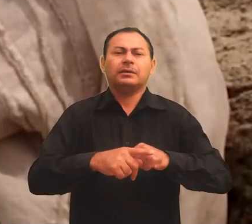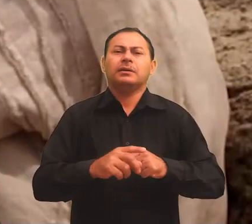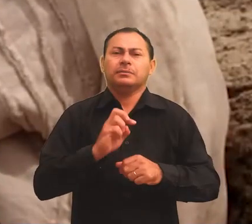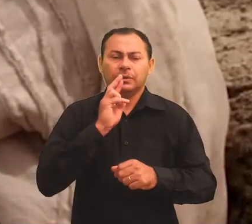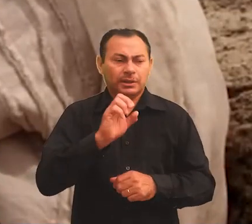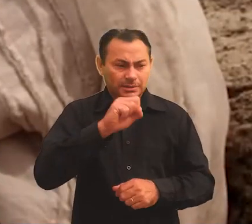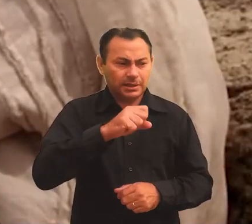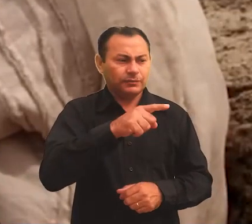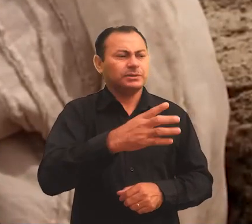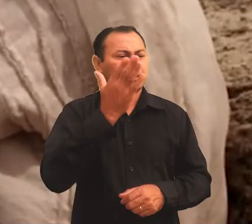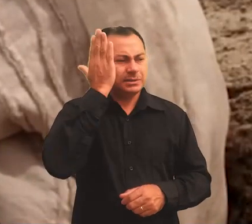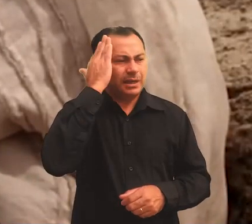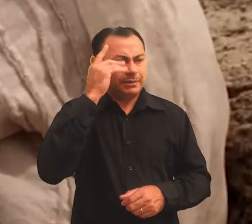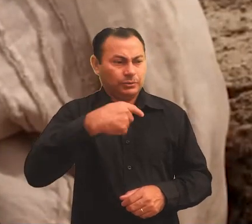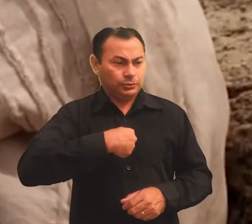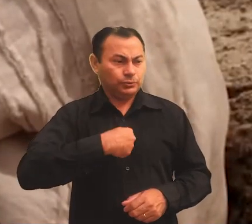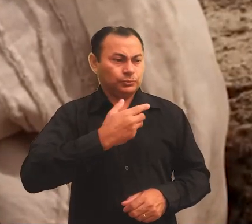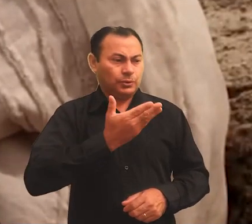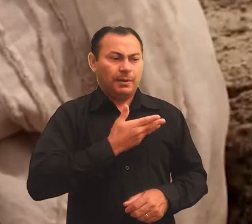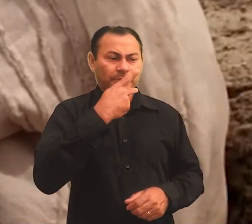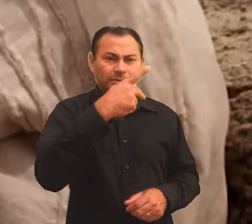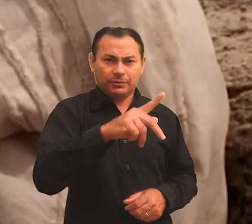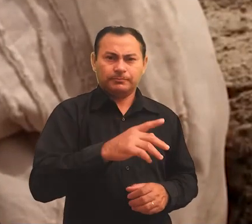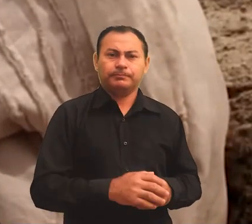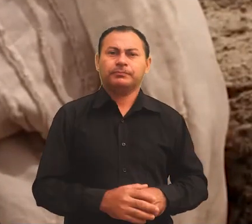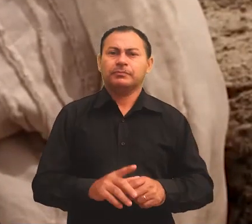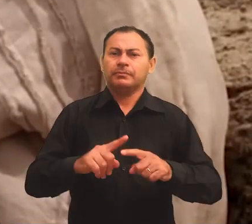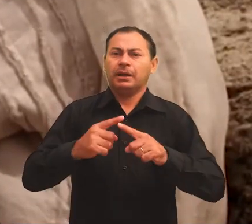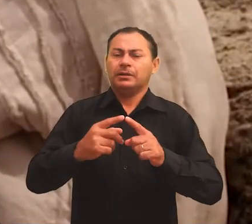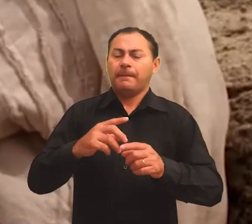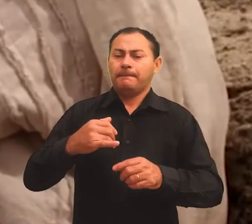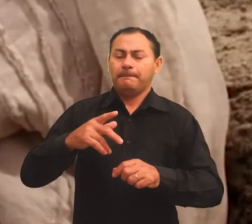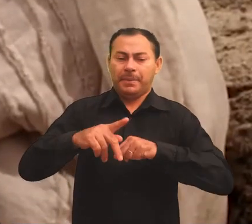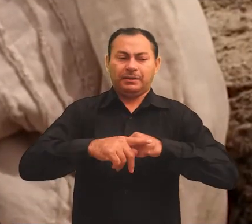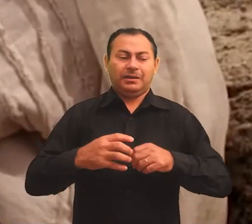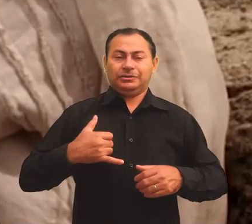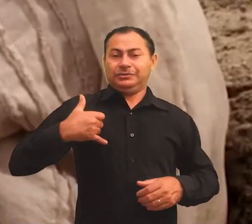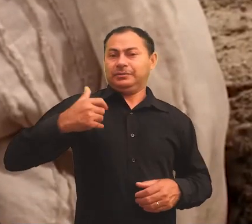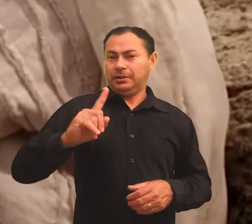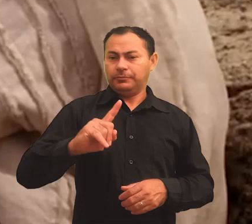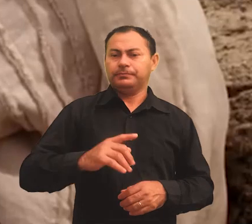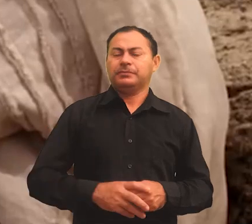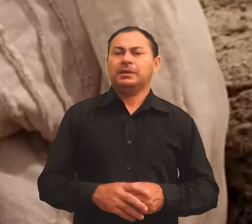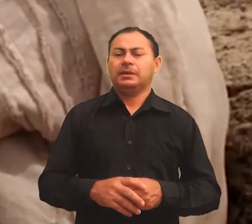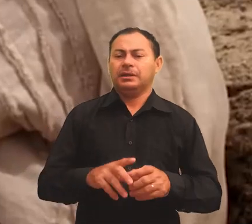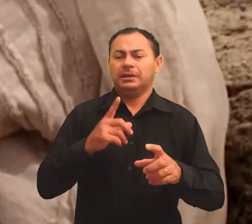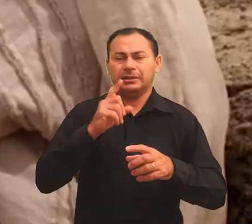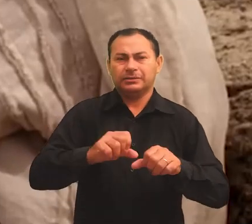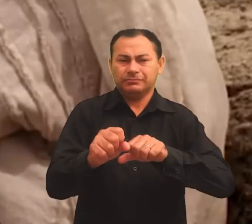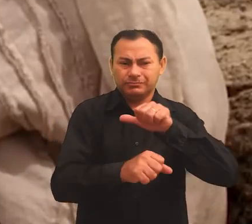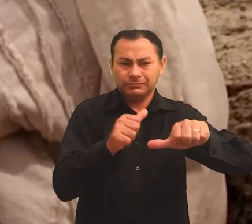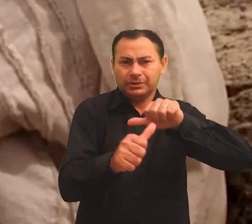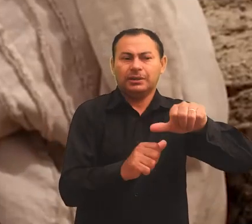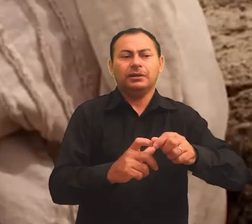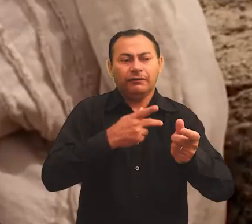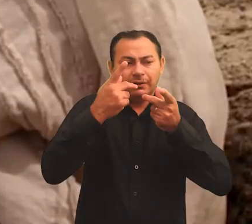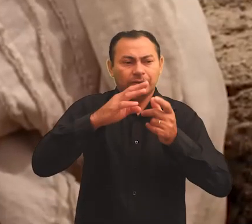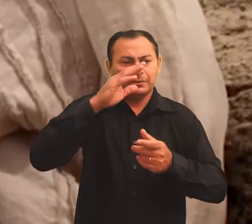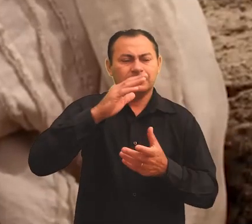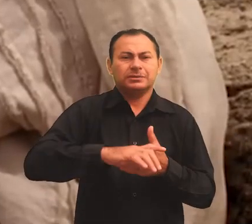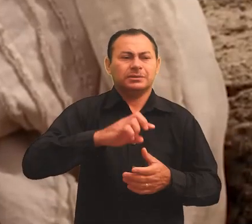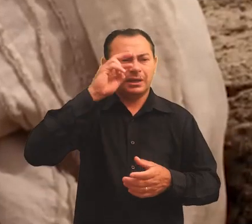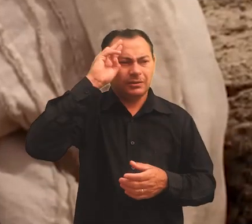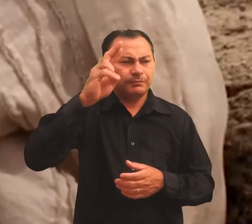Senhor sabe que eu sou seu amigo. Agora Pedro não estava se gabando, né? Ele tinha sido quebrantado e disse ao